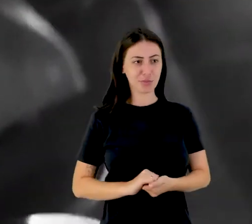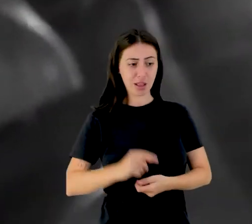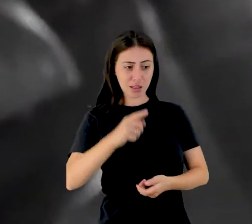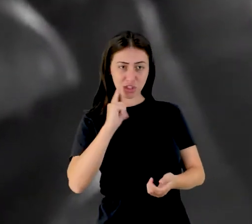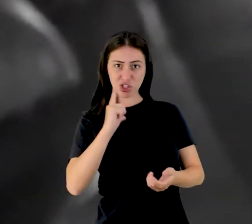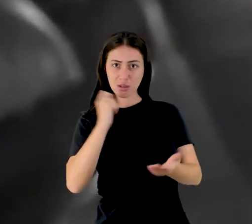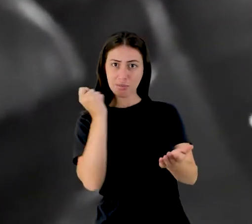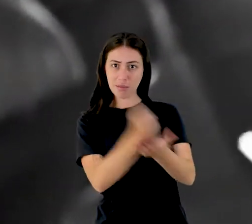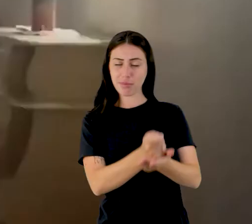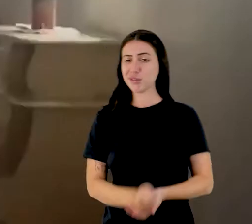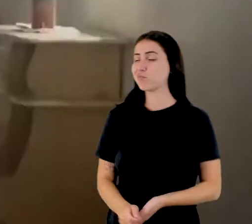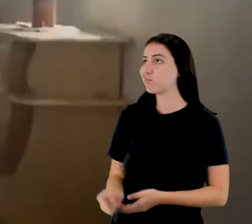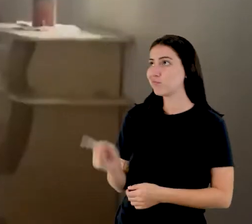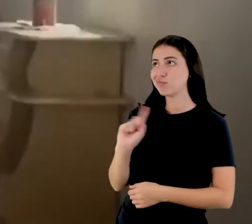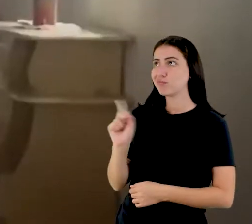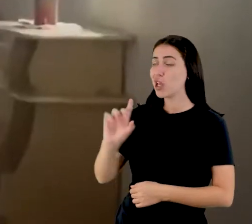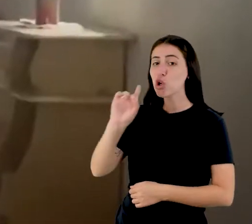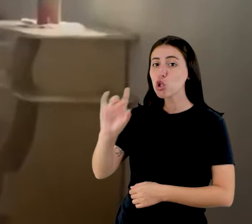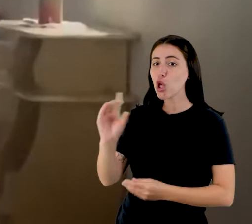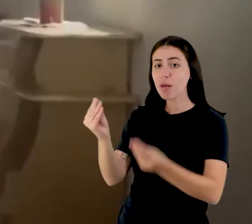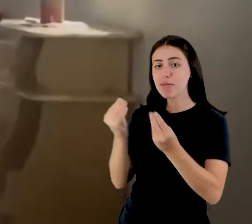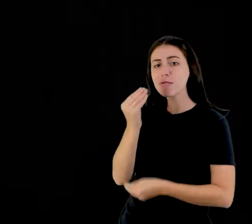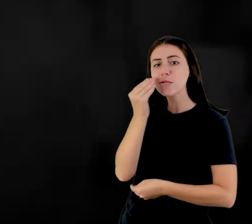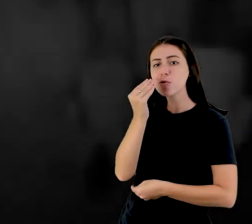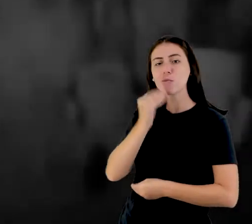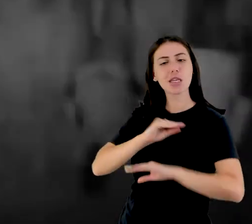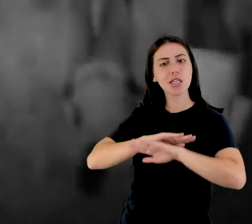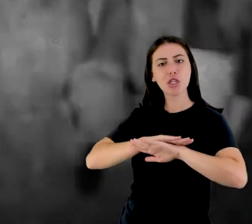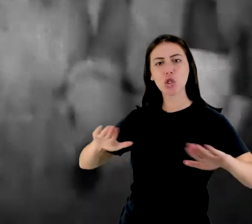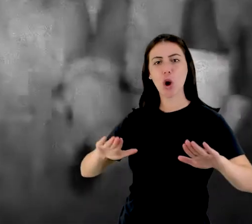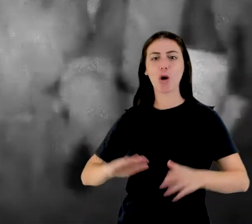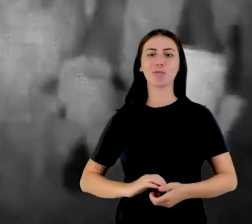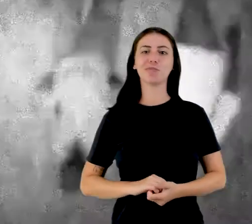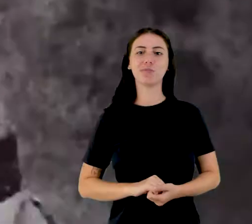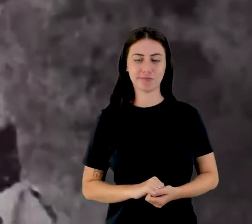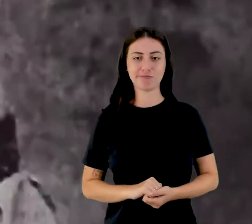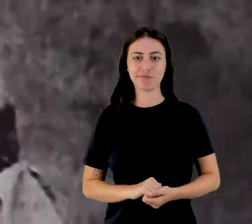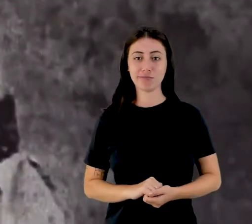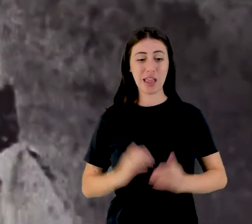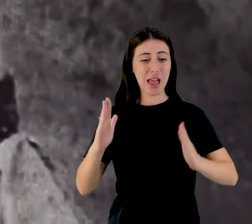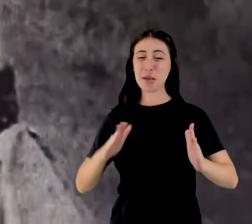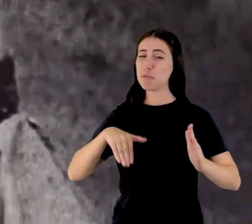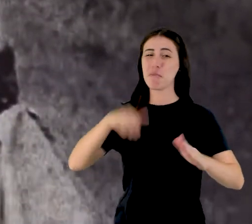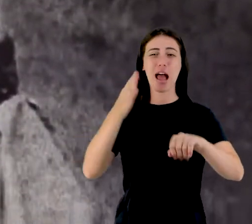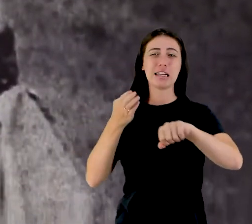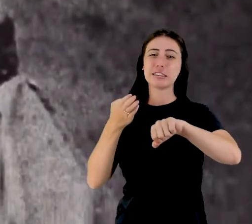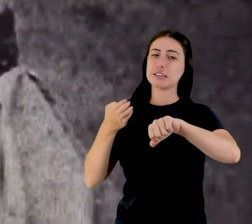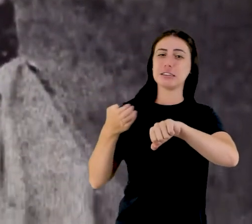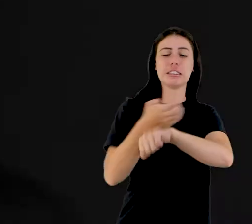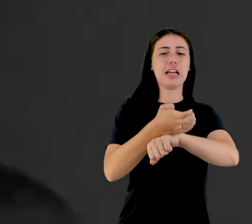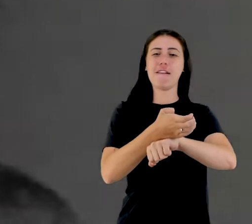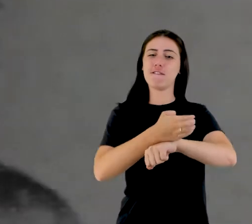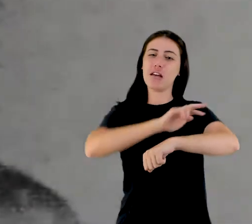eram remunerados? Não. Era só a comida e mais nada. E assim é a vida. Esse período é o mais racista da